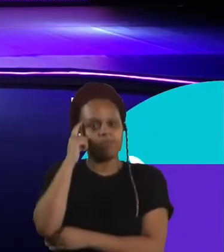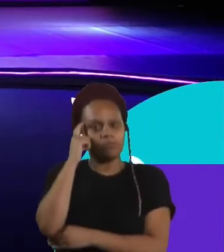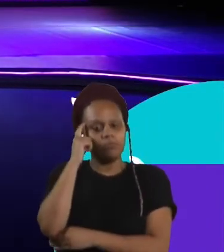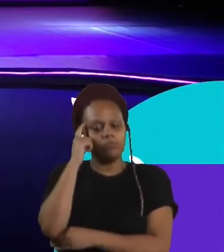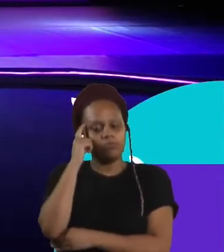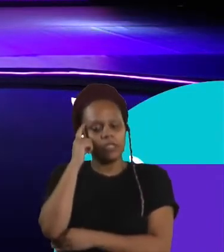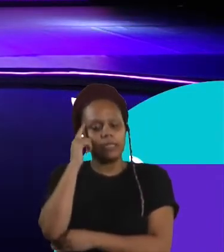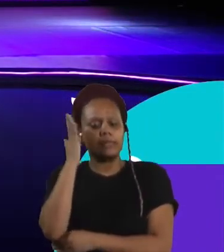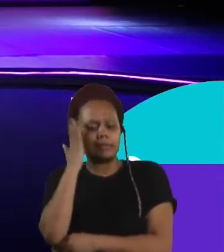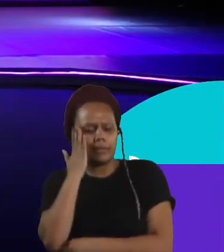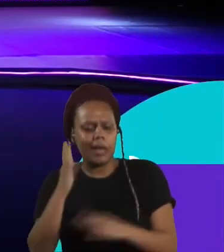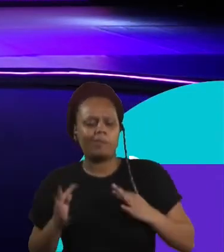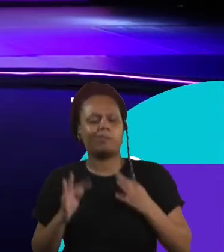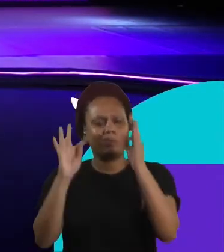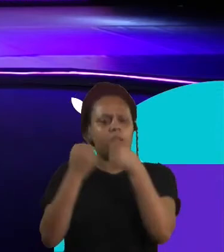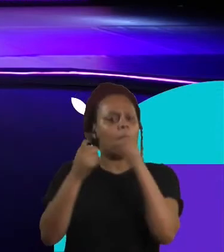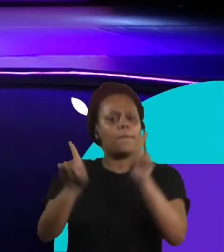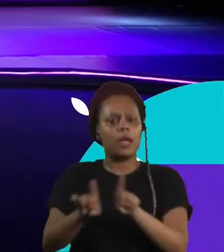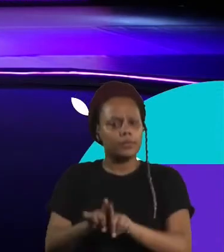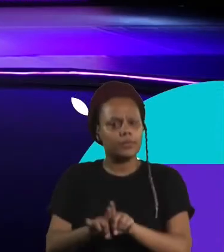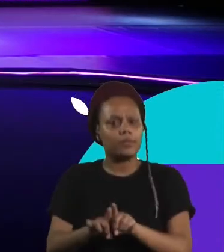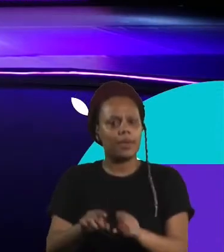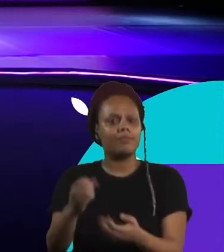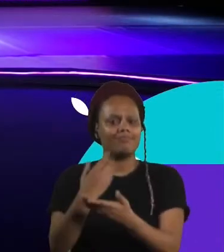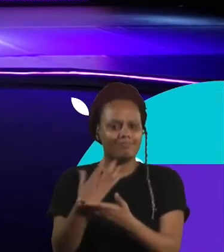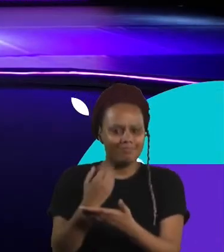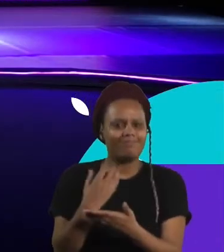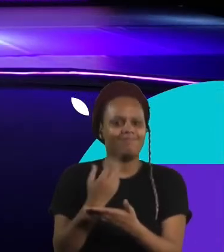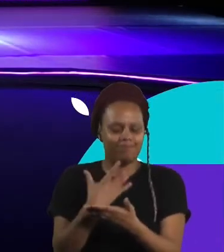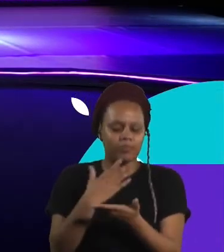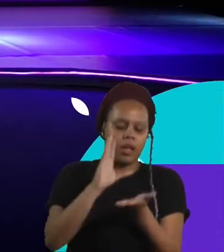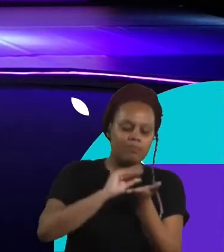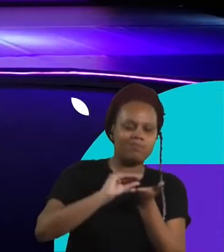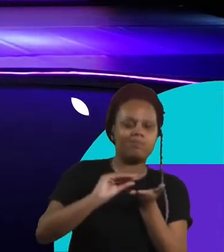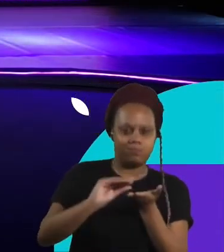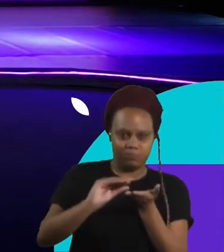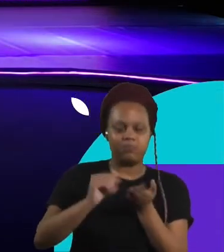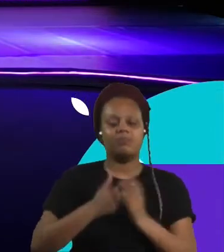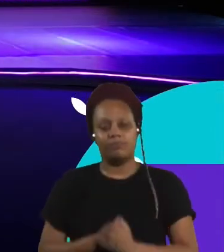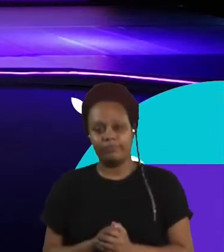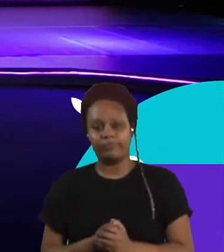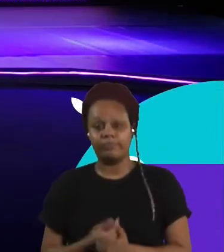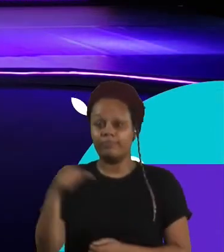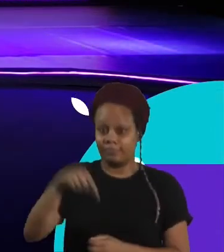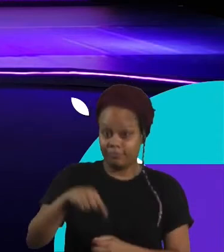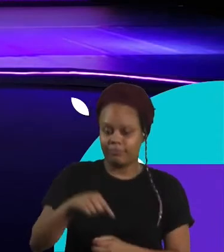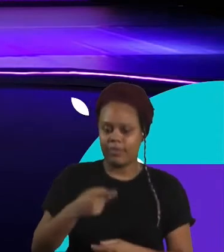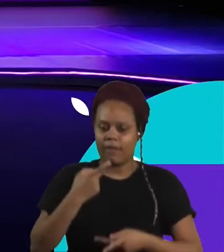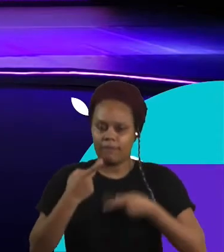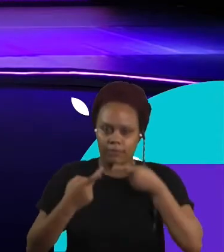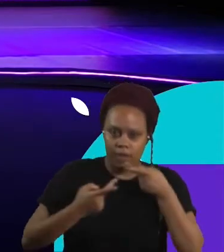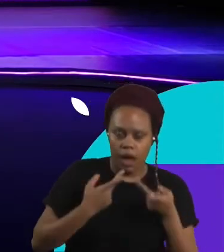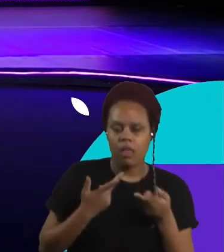a tecnologia, mas também ter essa alfabetização em dados. Então, eu acho que aqui as falas em